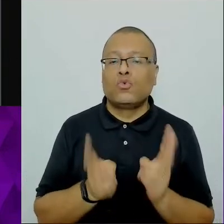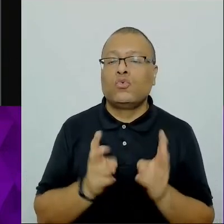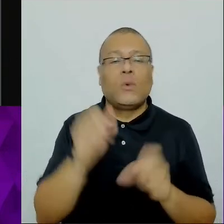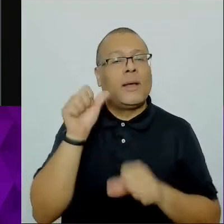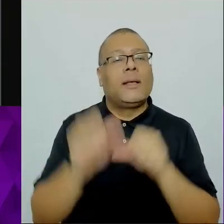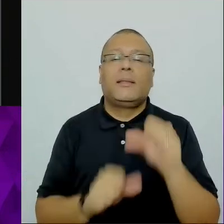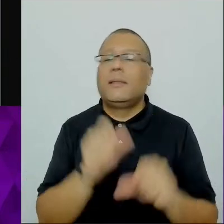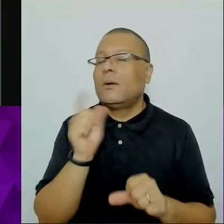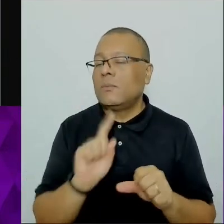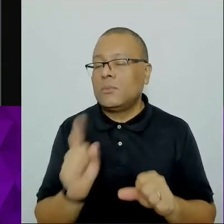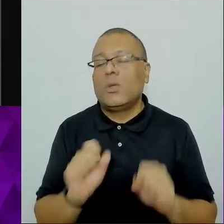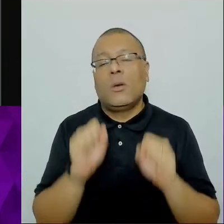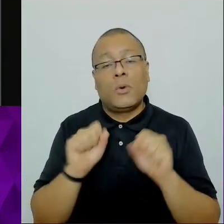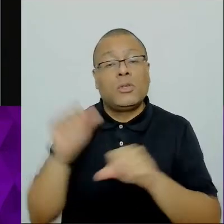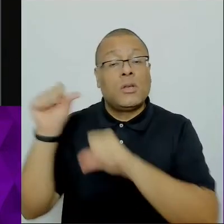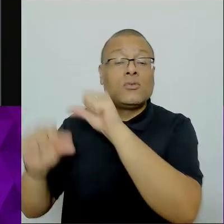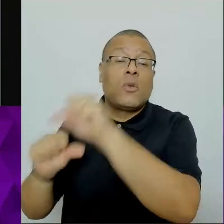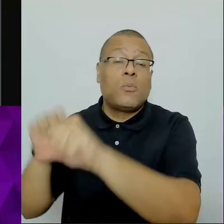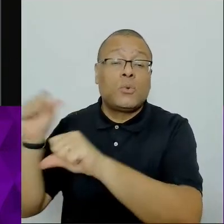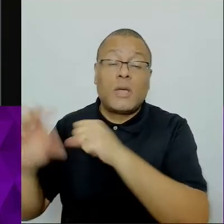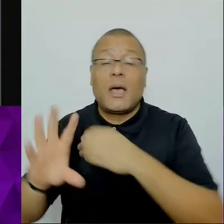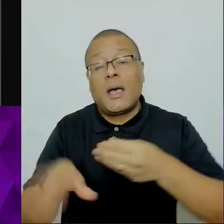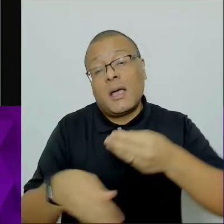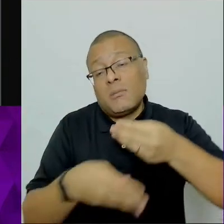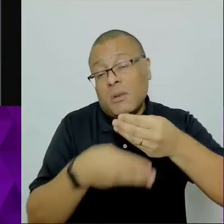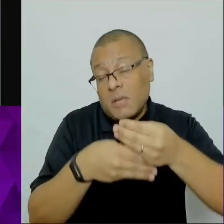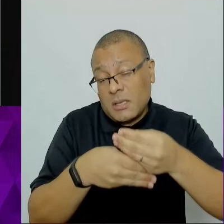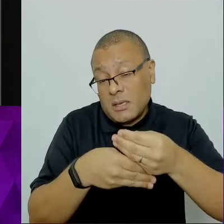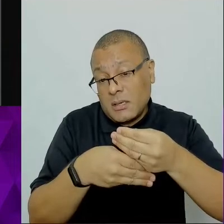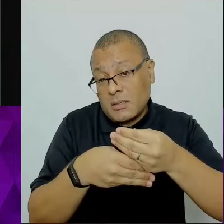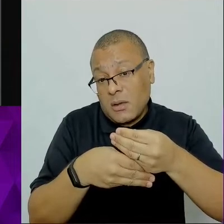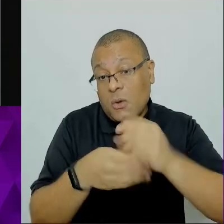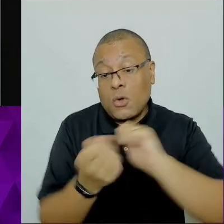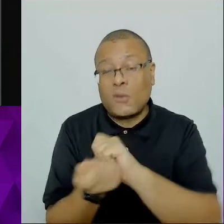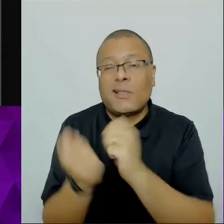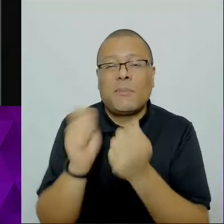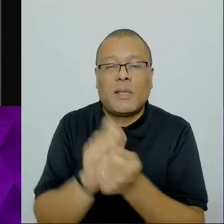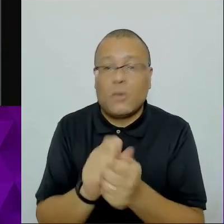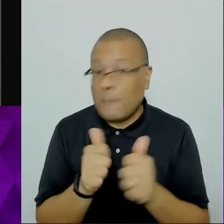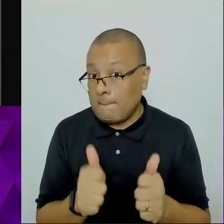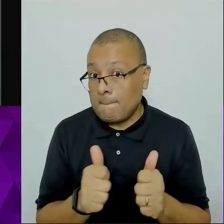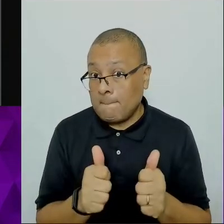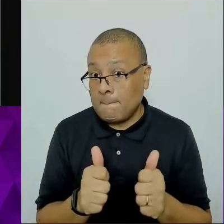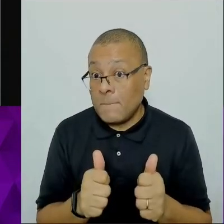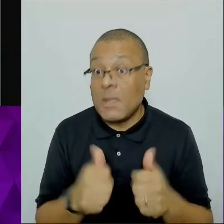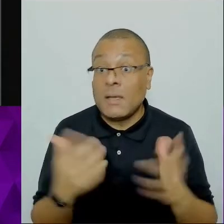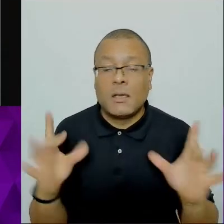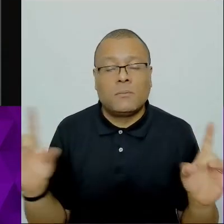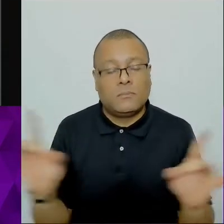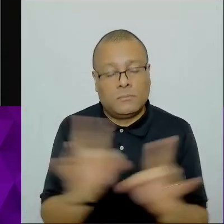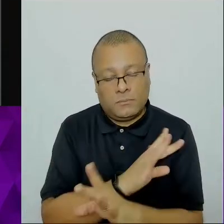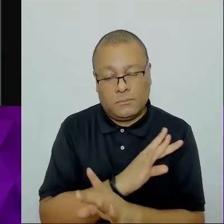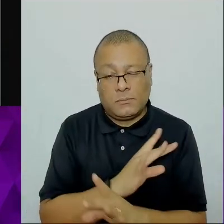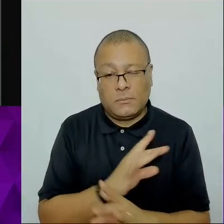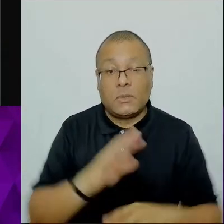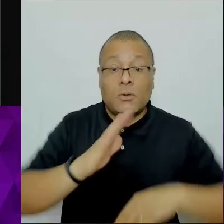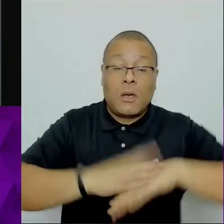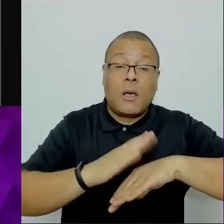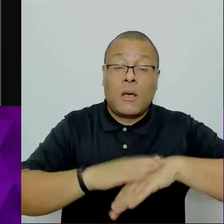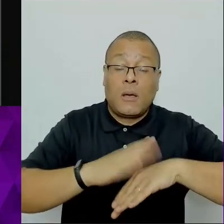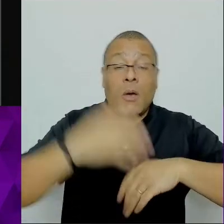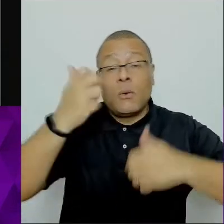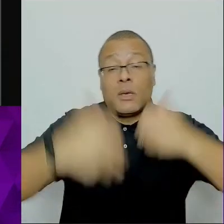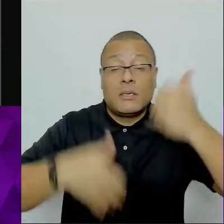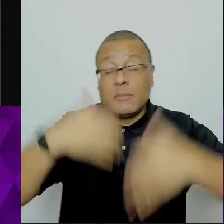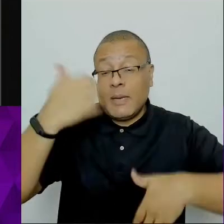A gente pode só mudar, por exemplo, a implementação do nosso adaptador, beleza? Com isso, eu finalizo aqui o nosso hands-on.